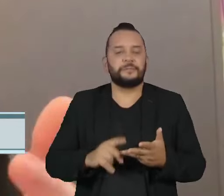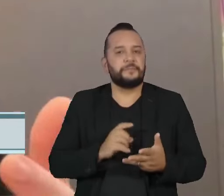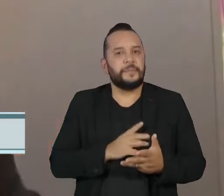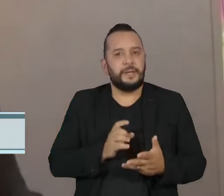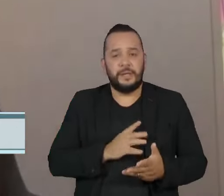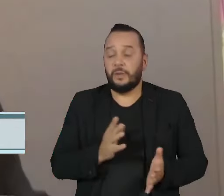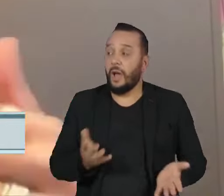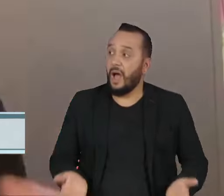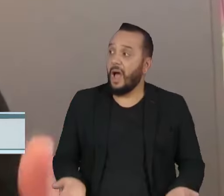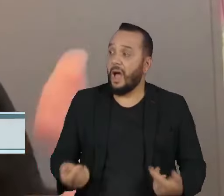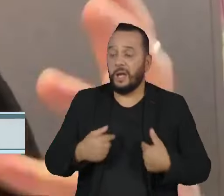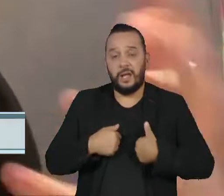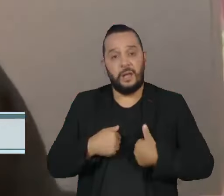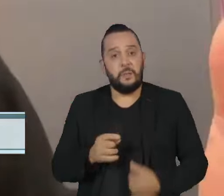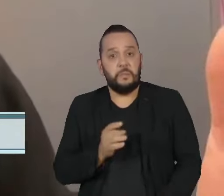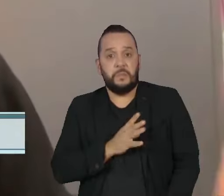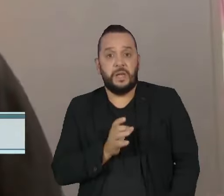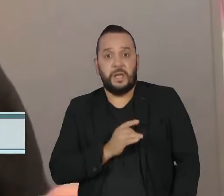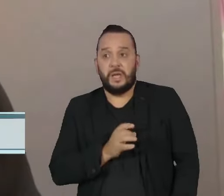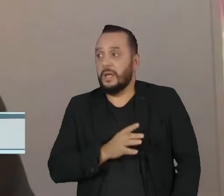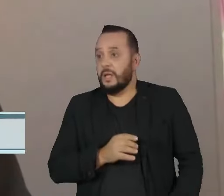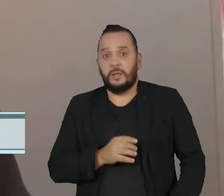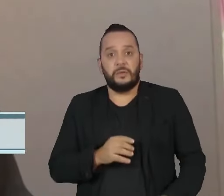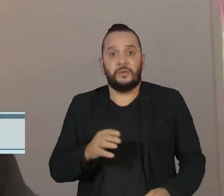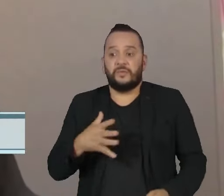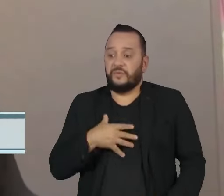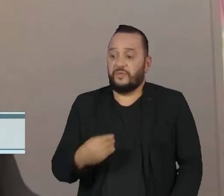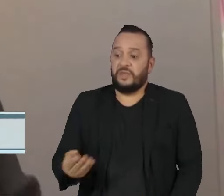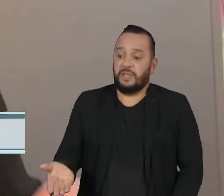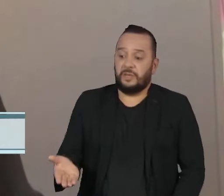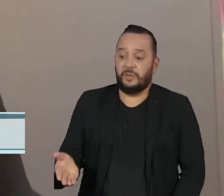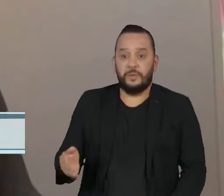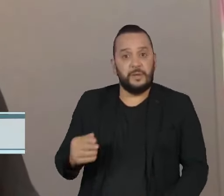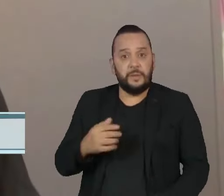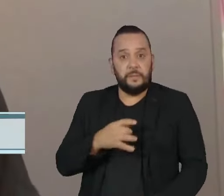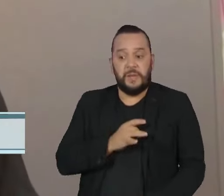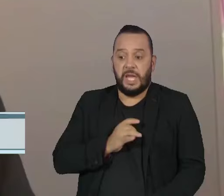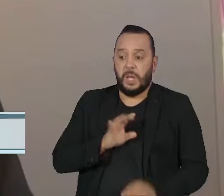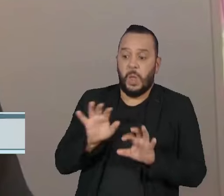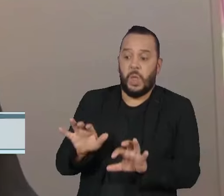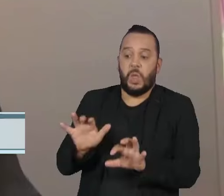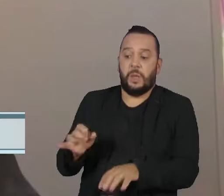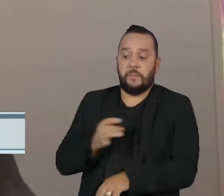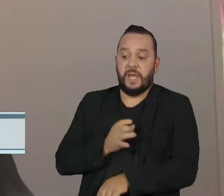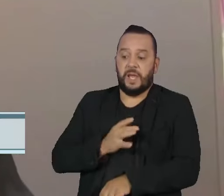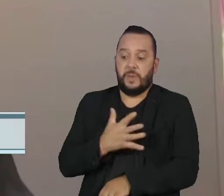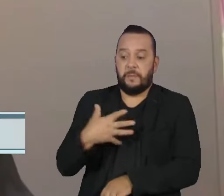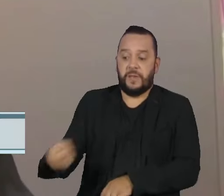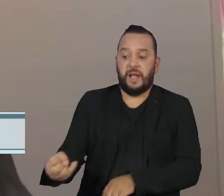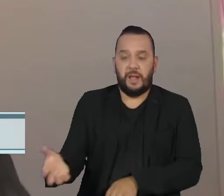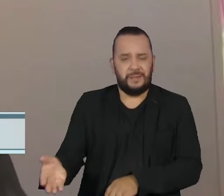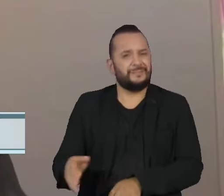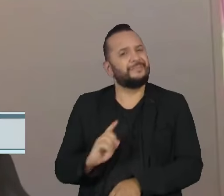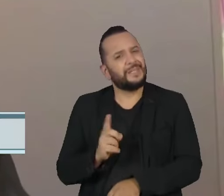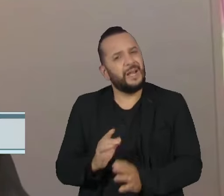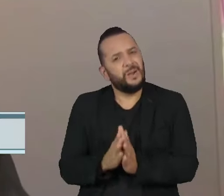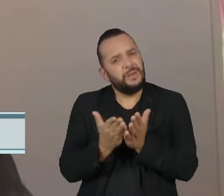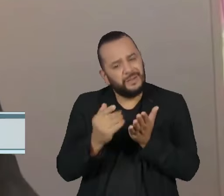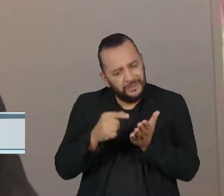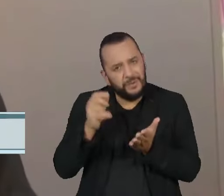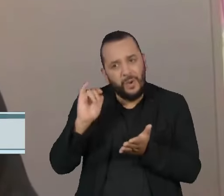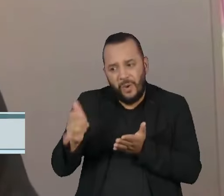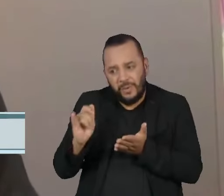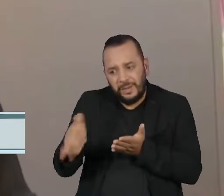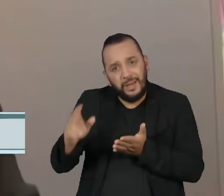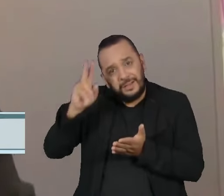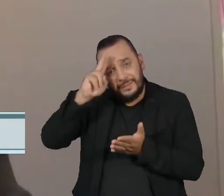ai eu tenho medo do medo dos meus filhos e se você não trabalhar o medo no livro a criança vai chegar na vida real e o